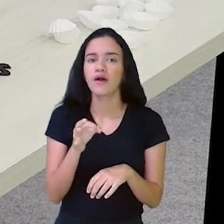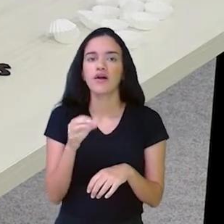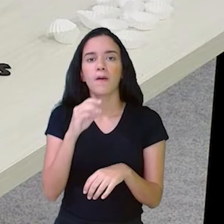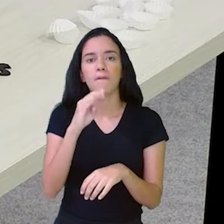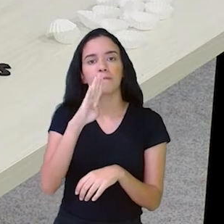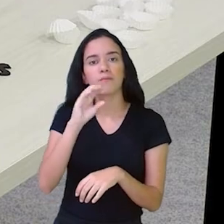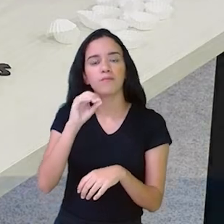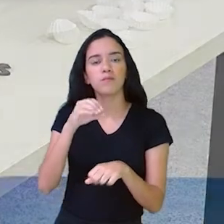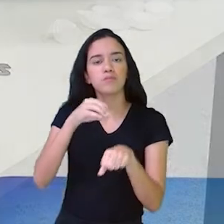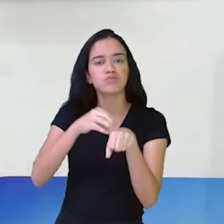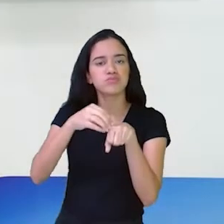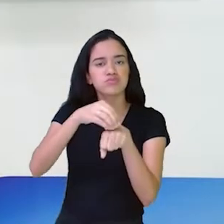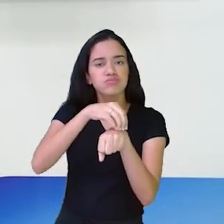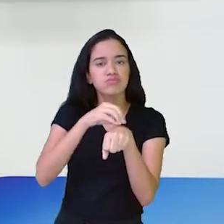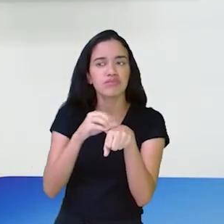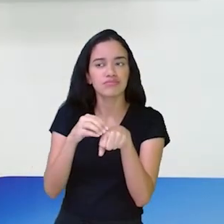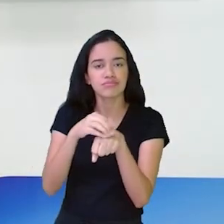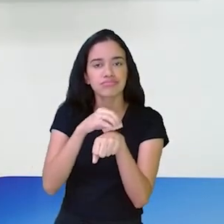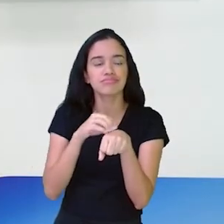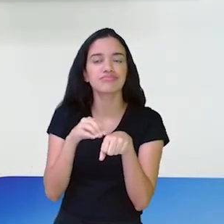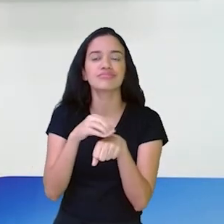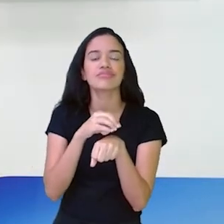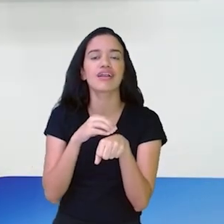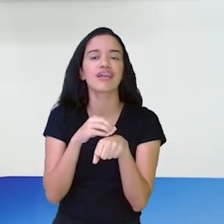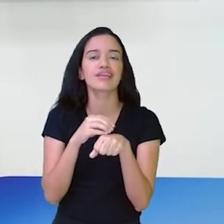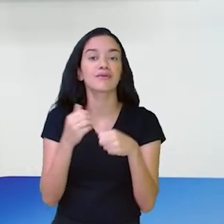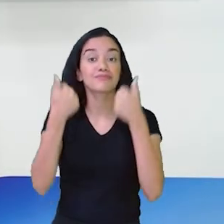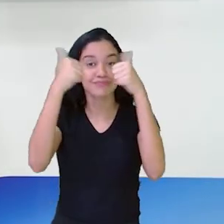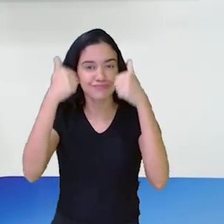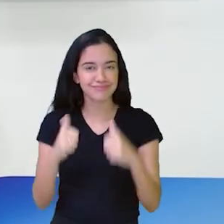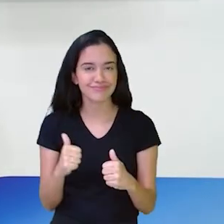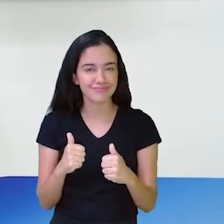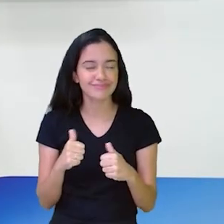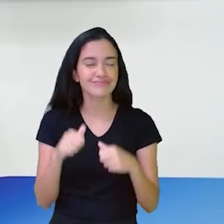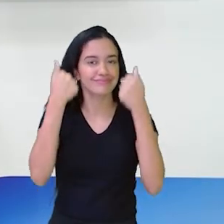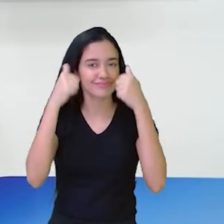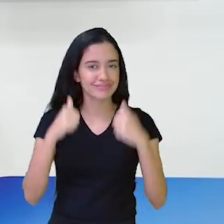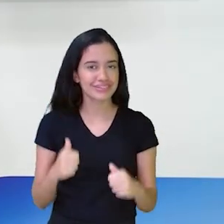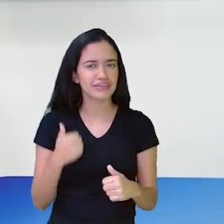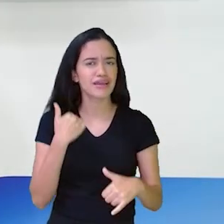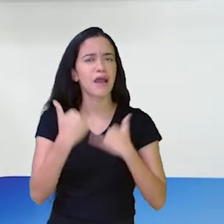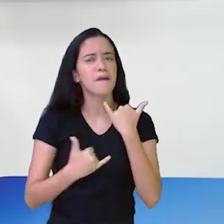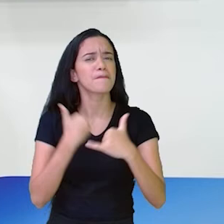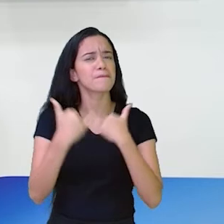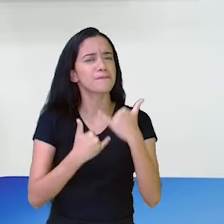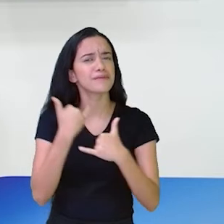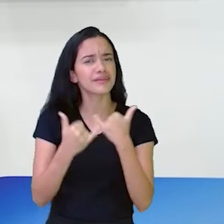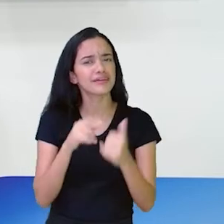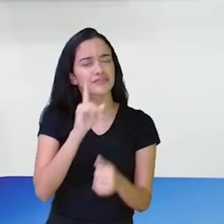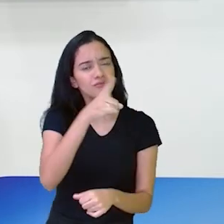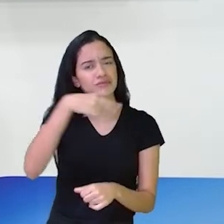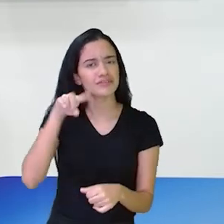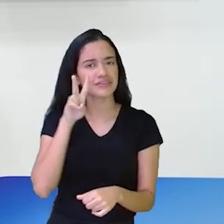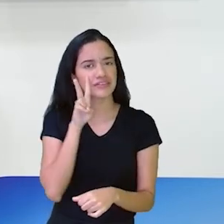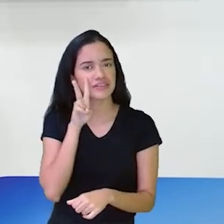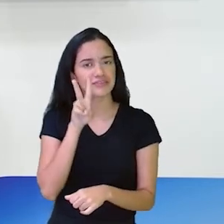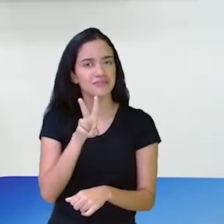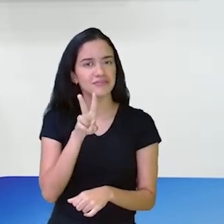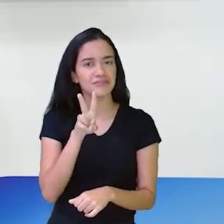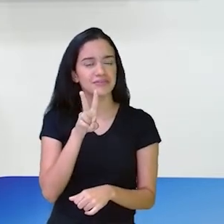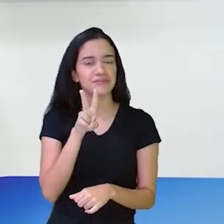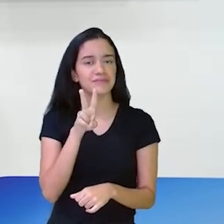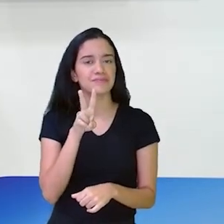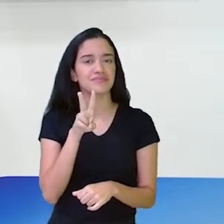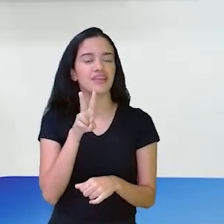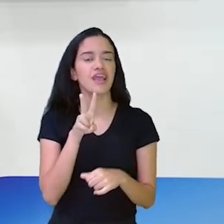O legal da arte é essa possibilidade da gente poder brincar, não é, gente? Vocês já tinham visto um tipo de arte assim, onde você